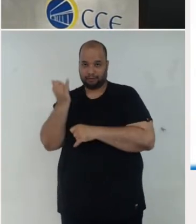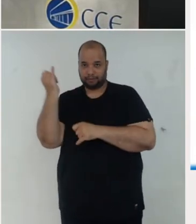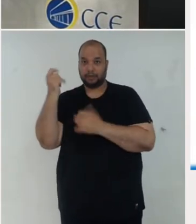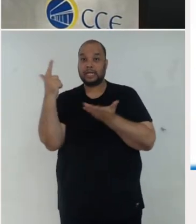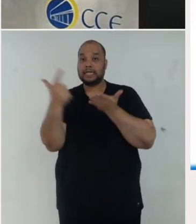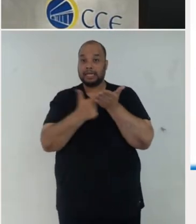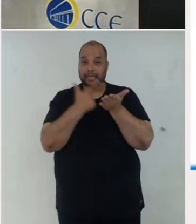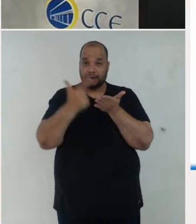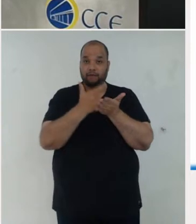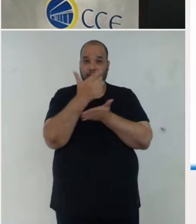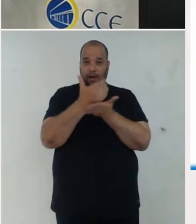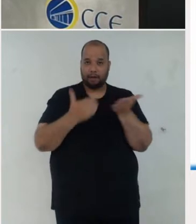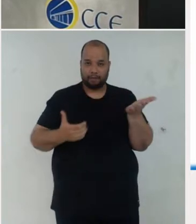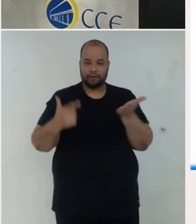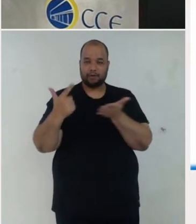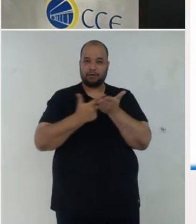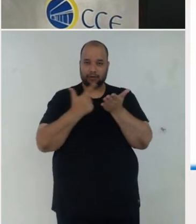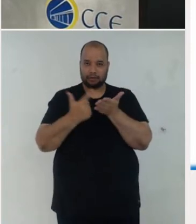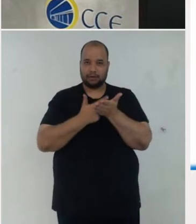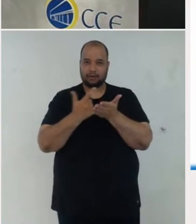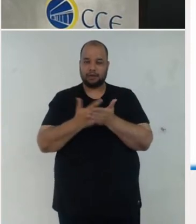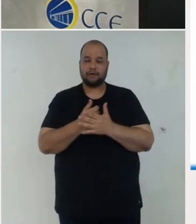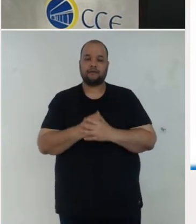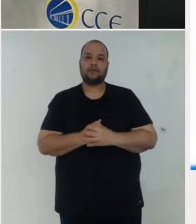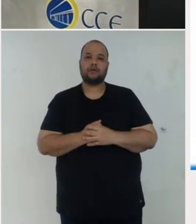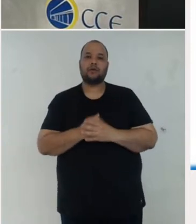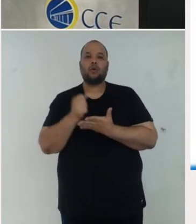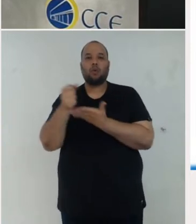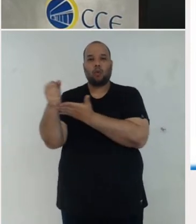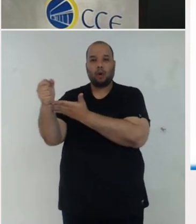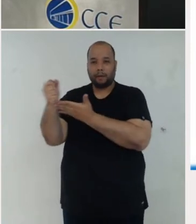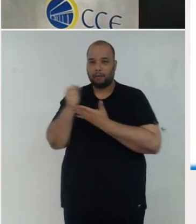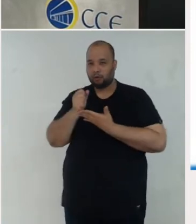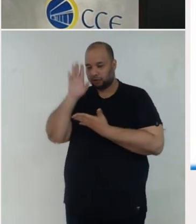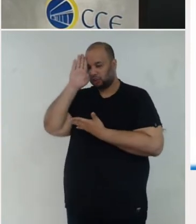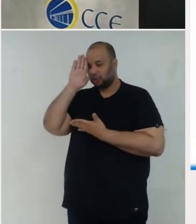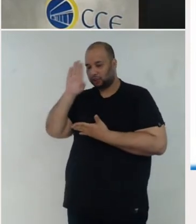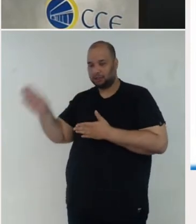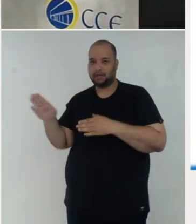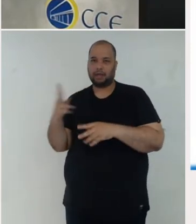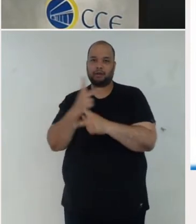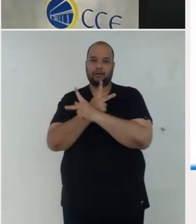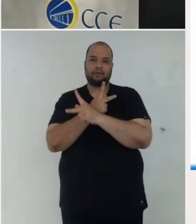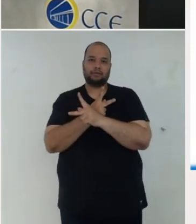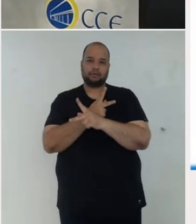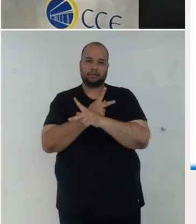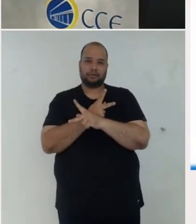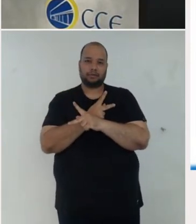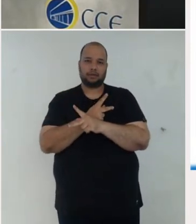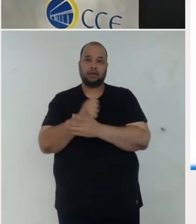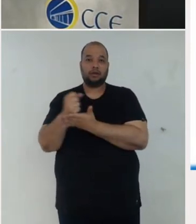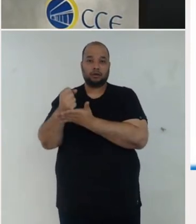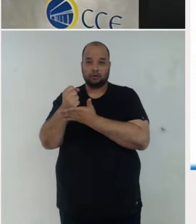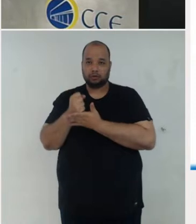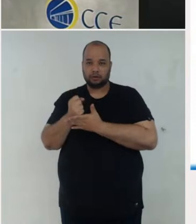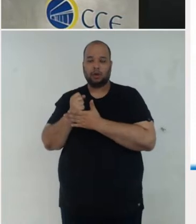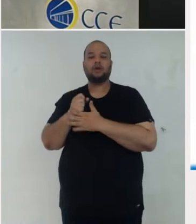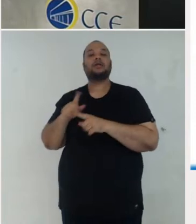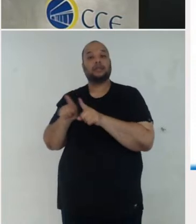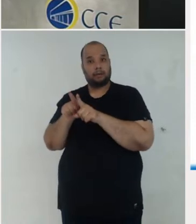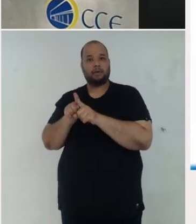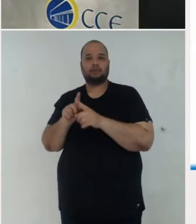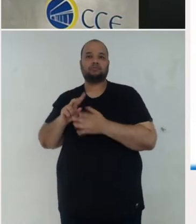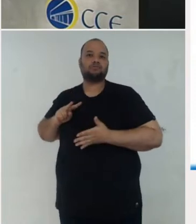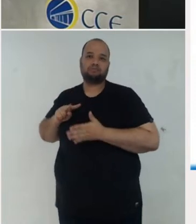e capítulos de livros com apoio direto do programa de pós-graduação que serviram para consolidação